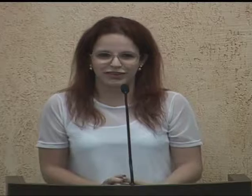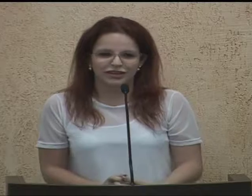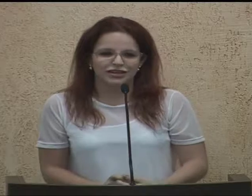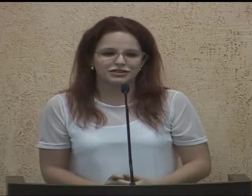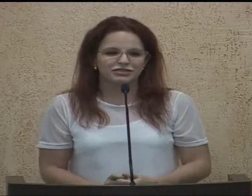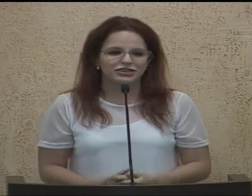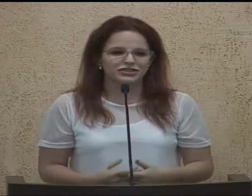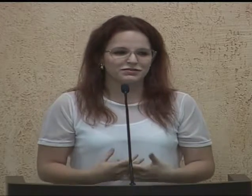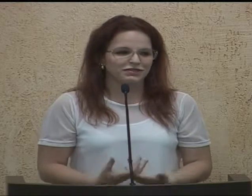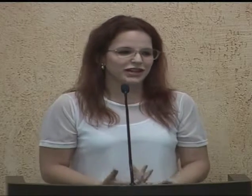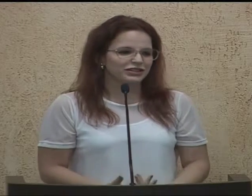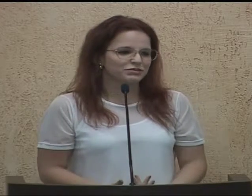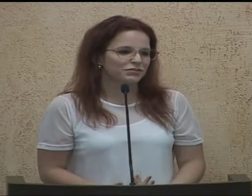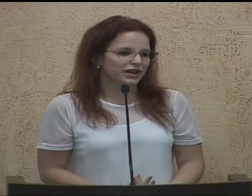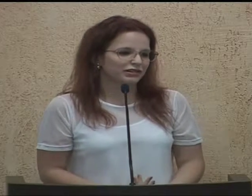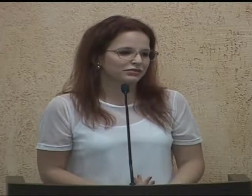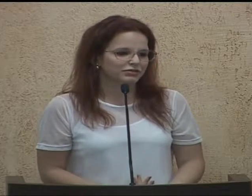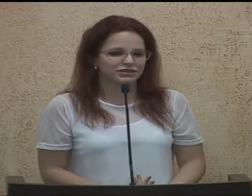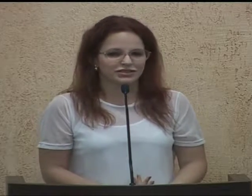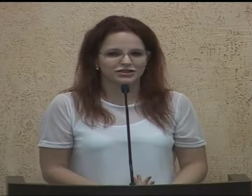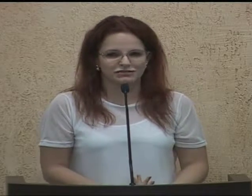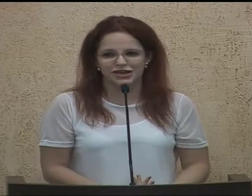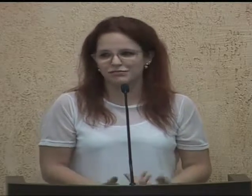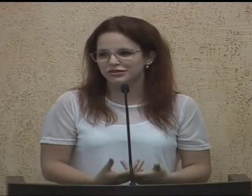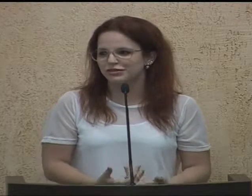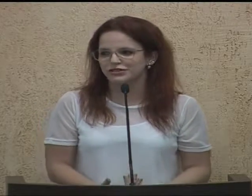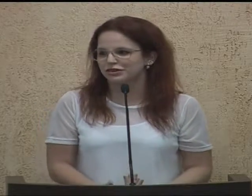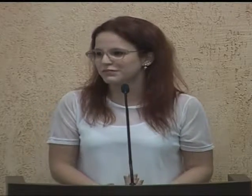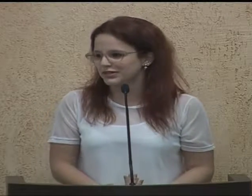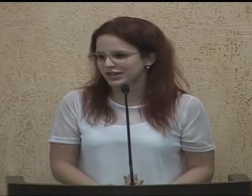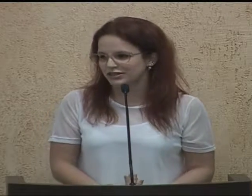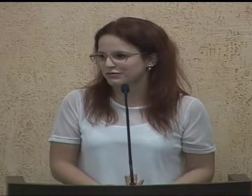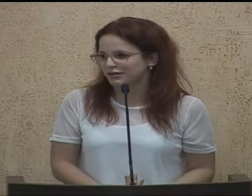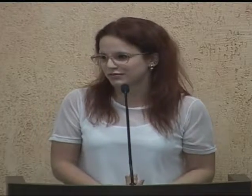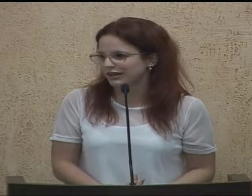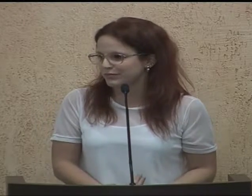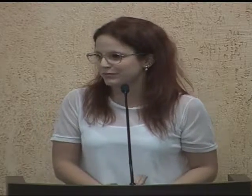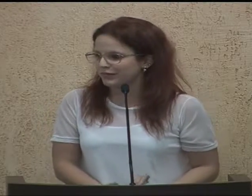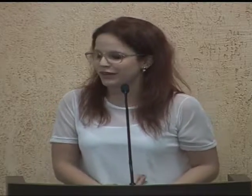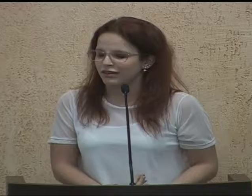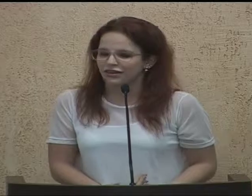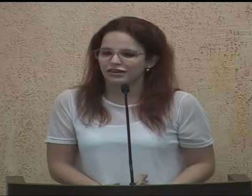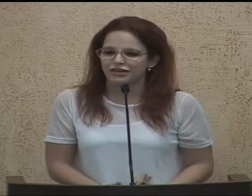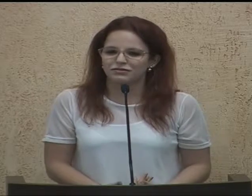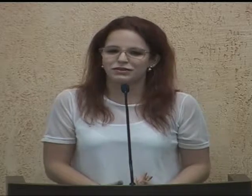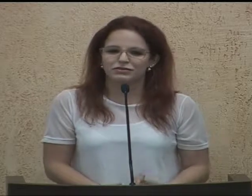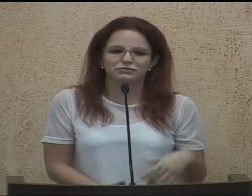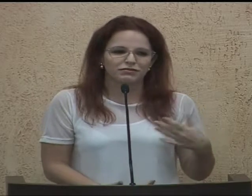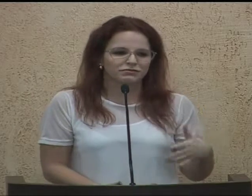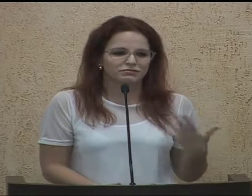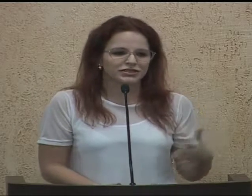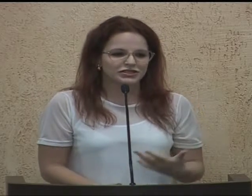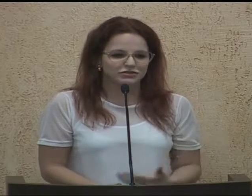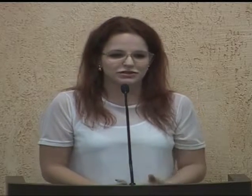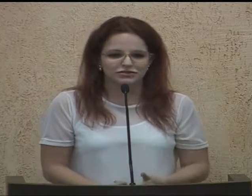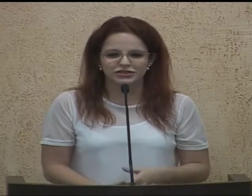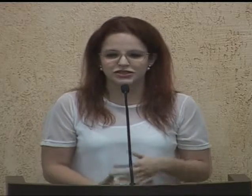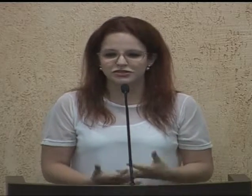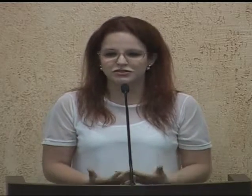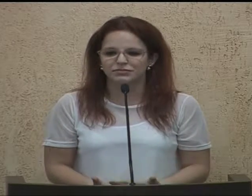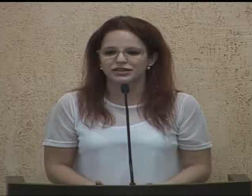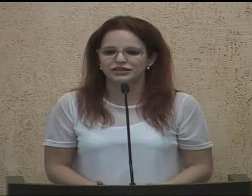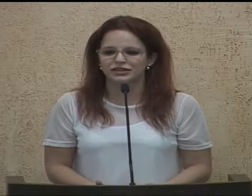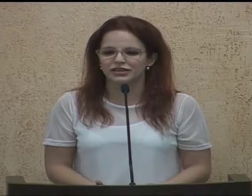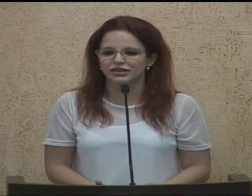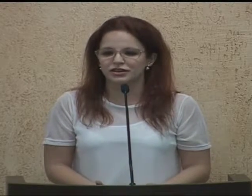impactos. E quando a gente fala de impacto da doença de Alzheimer, não é só o paciente com Alzheimer. Eu atuo em algumas instituições e